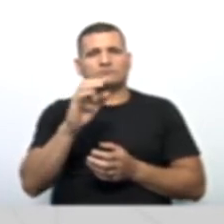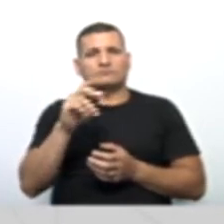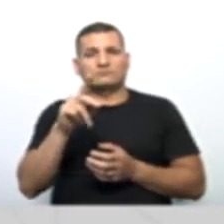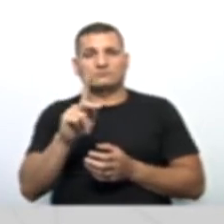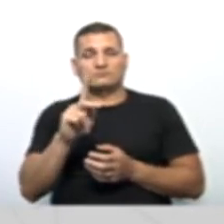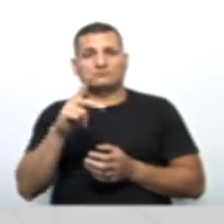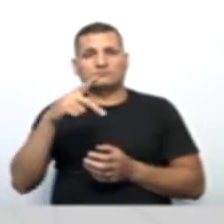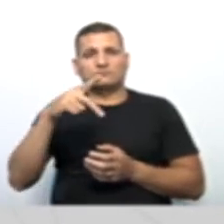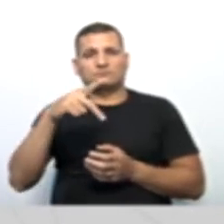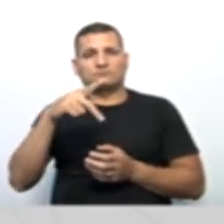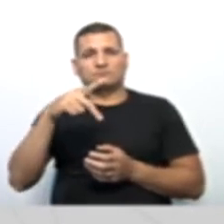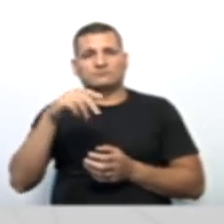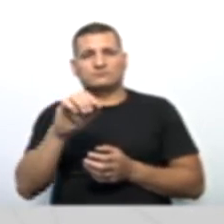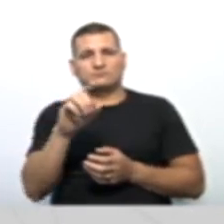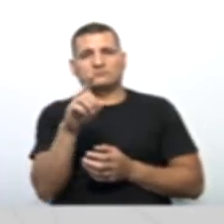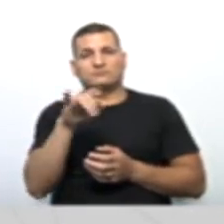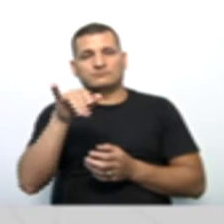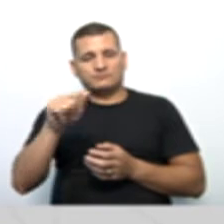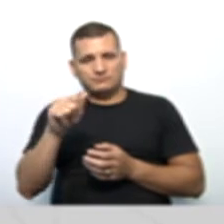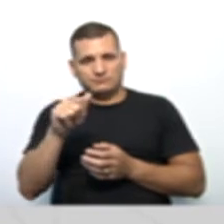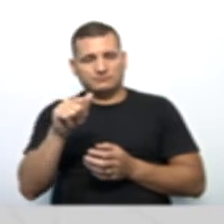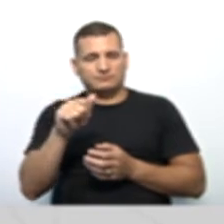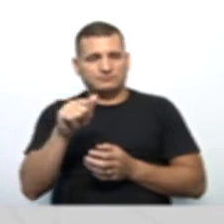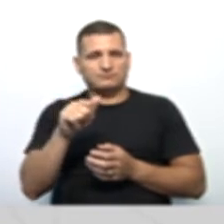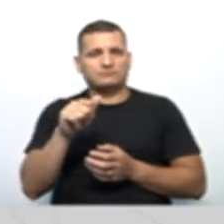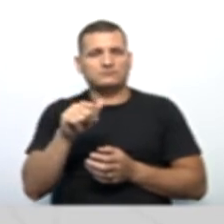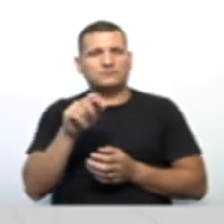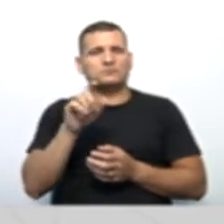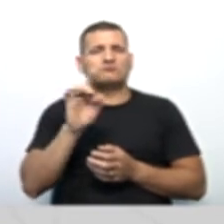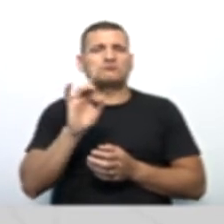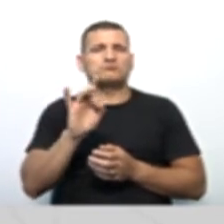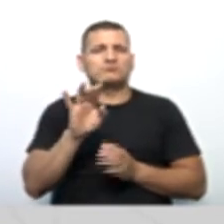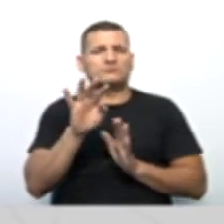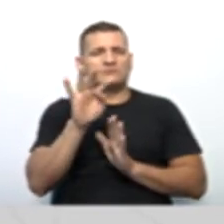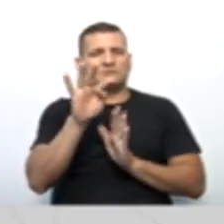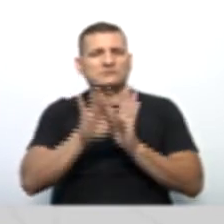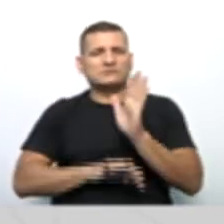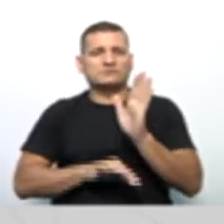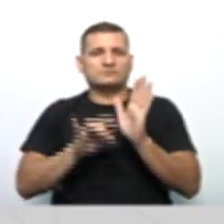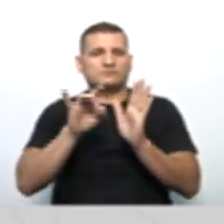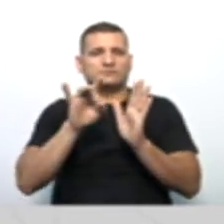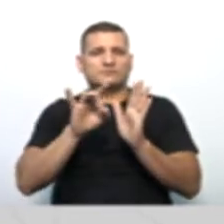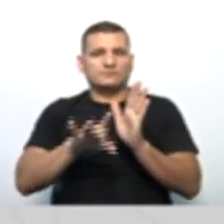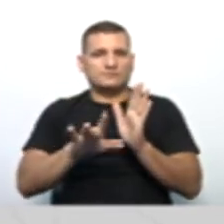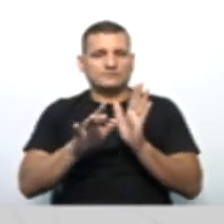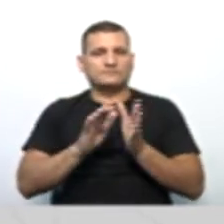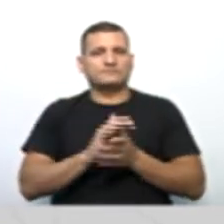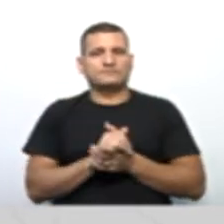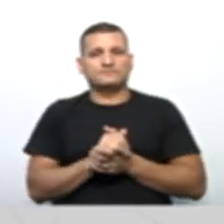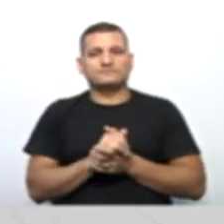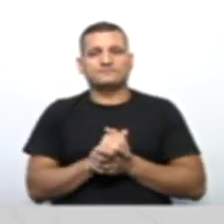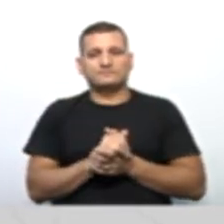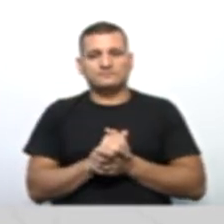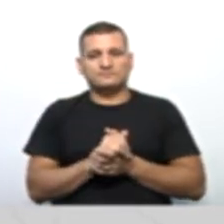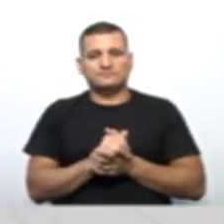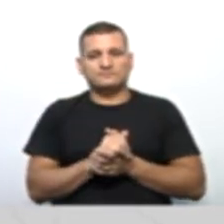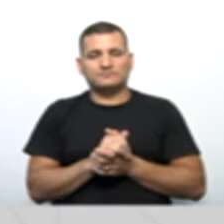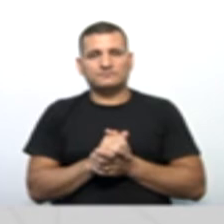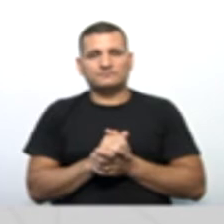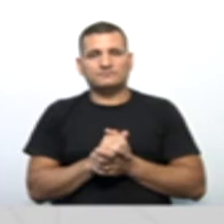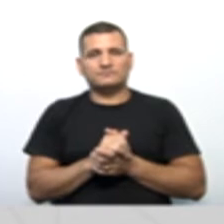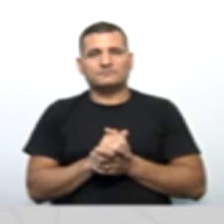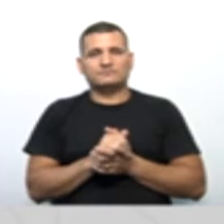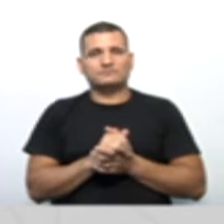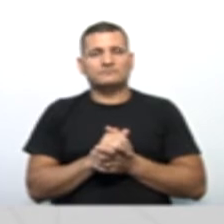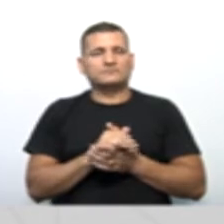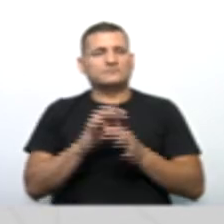grande geralmente né com você você só vai pra ele quando você precisa mesmo é o equipe ele geralmente quando você chegar até o final